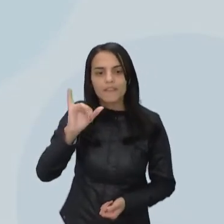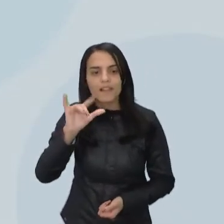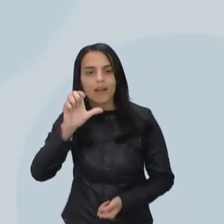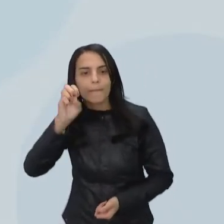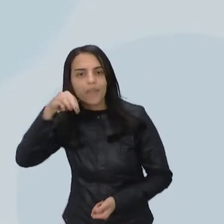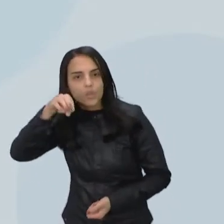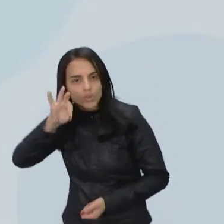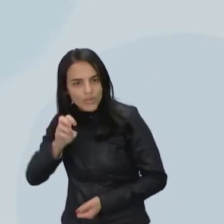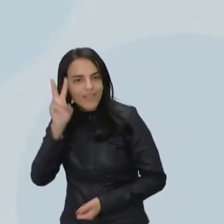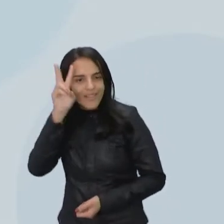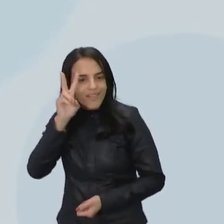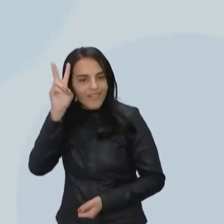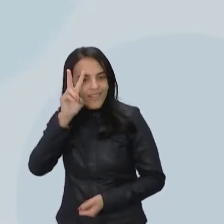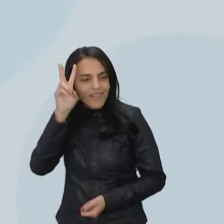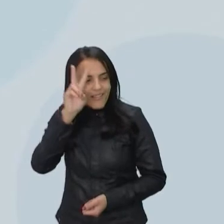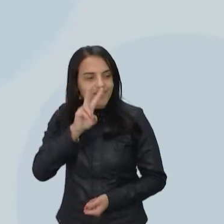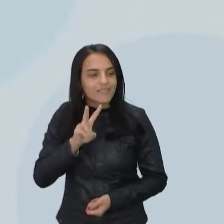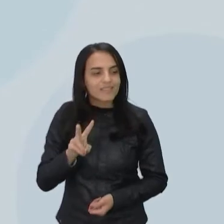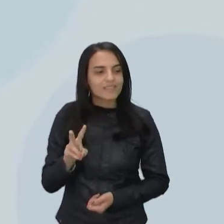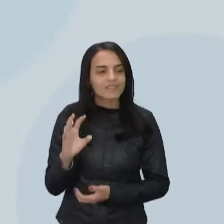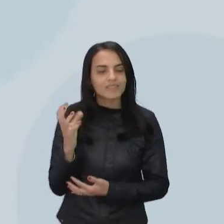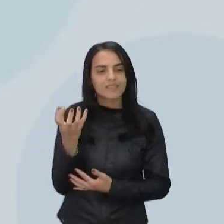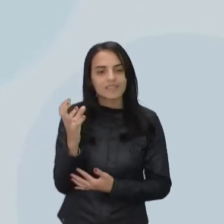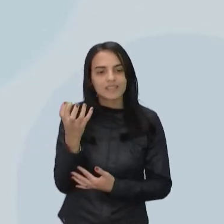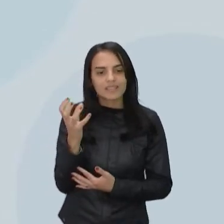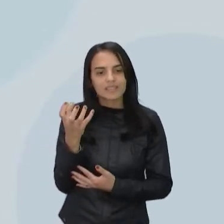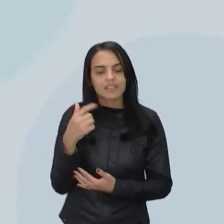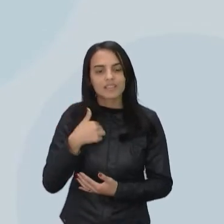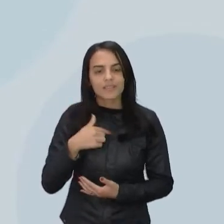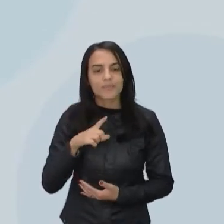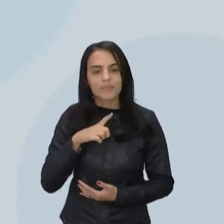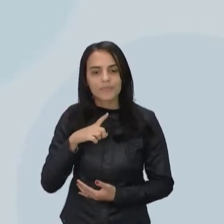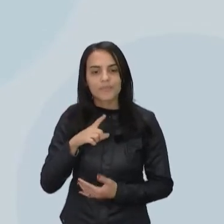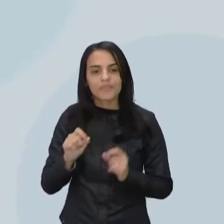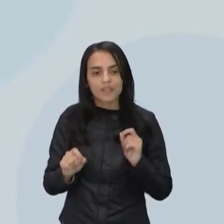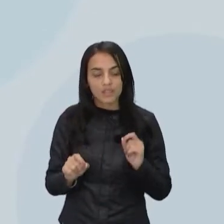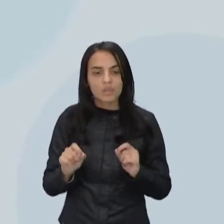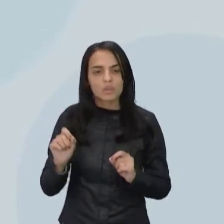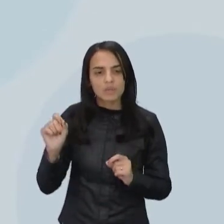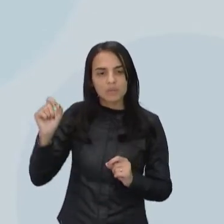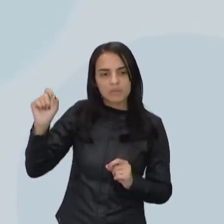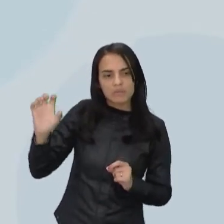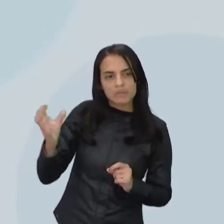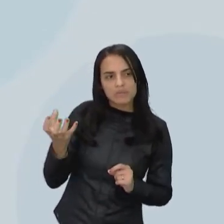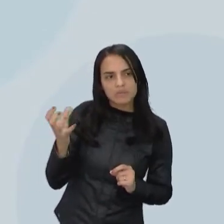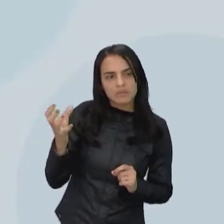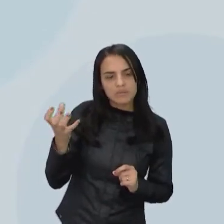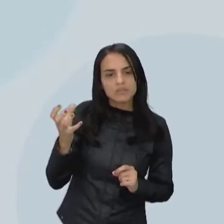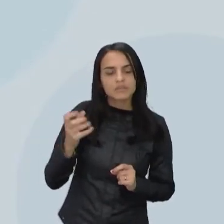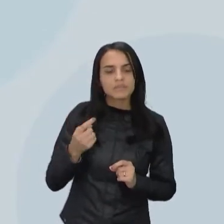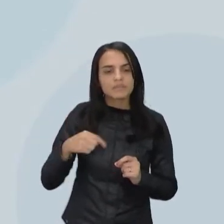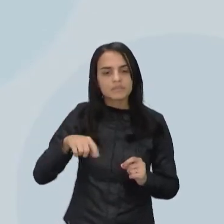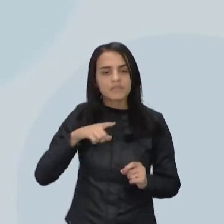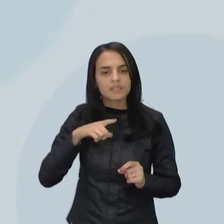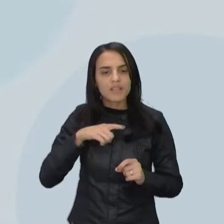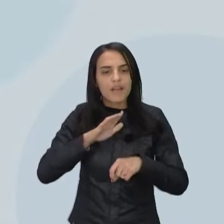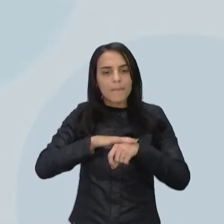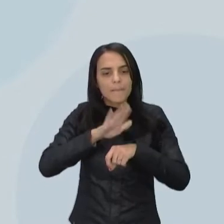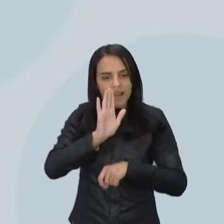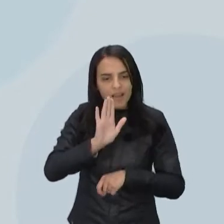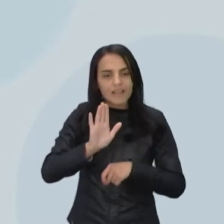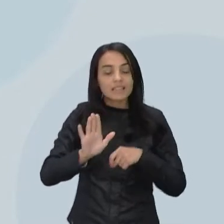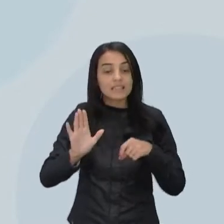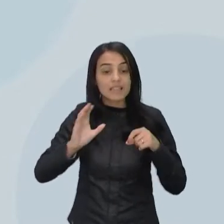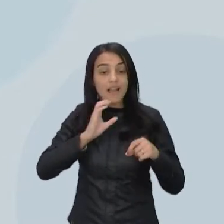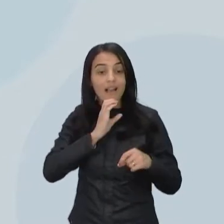que, lembra que eu falei para vocês que a grande parte da energia radiante de uma lâmpada incandescente, ela acaba dispersando mais